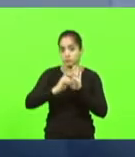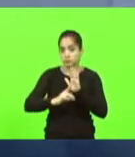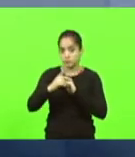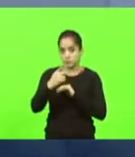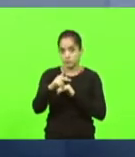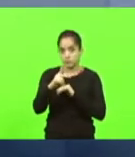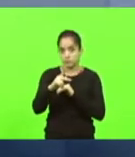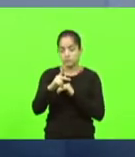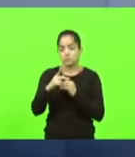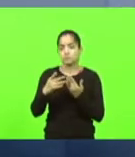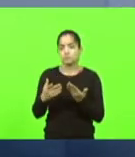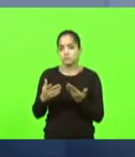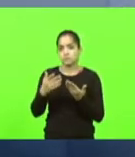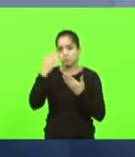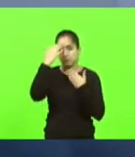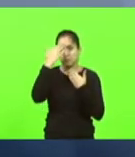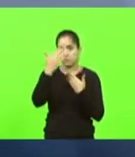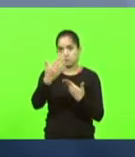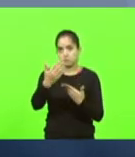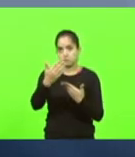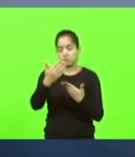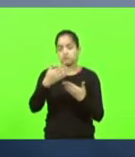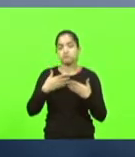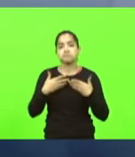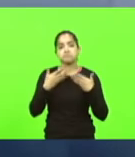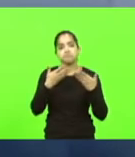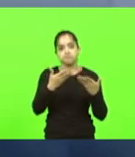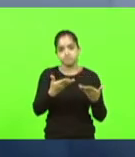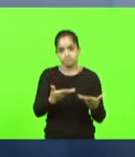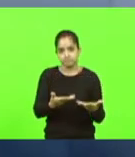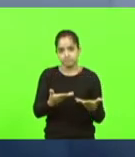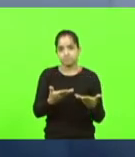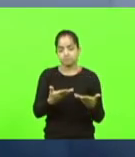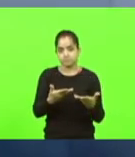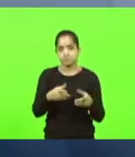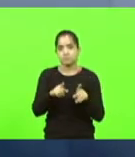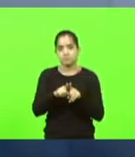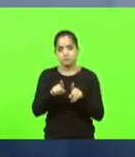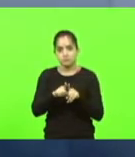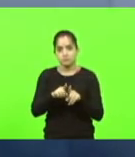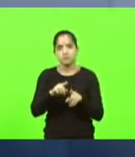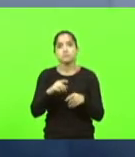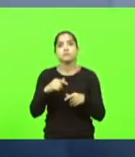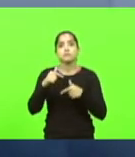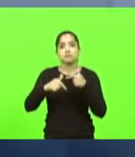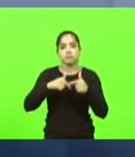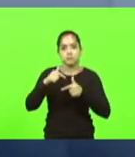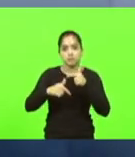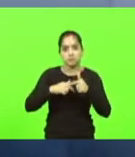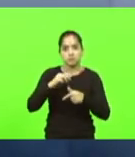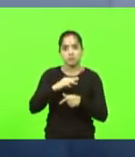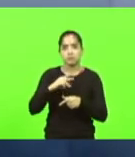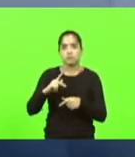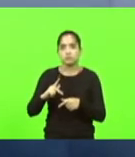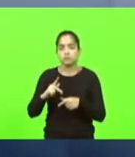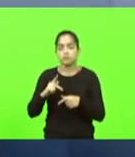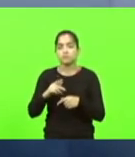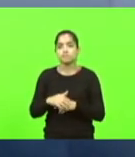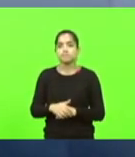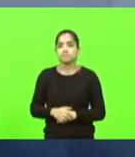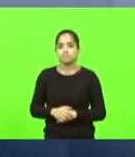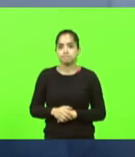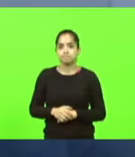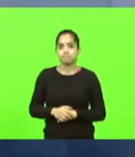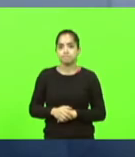então, e aqui me coloco à disposição. O Ministério Público do Trabalho também está à disposição de Vossas Excelências nesses temas. Muito